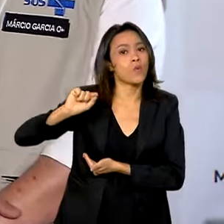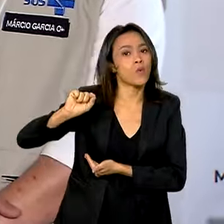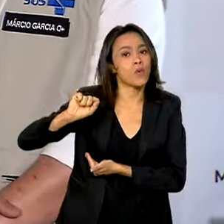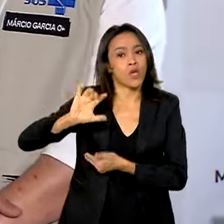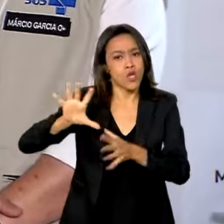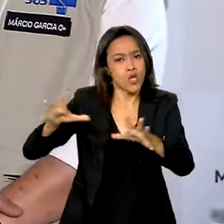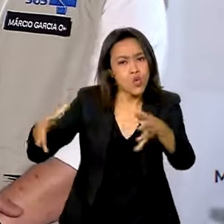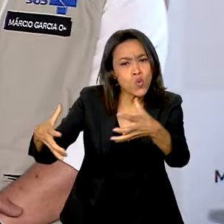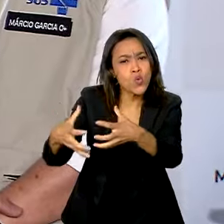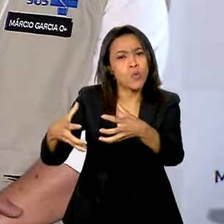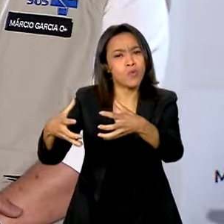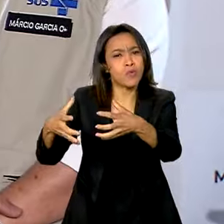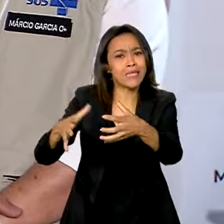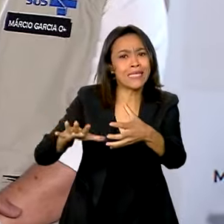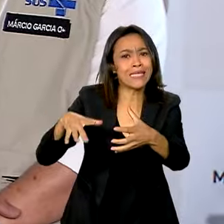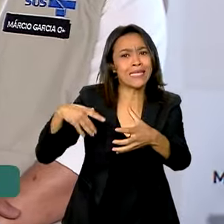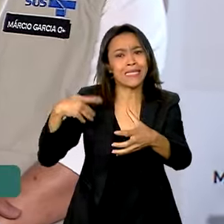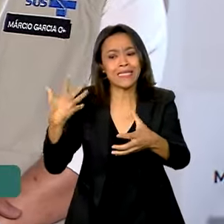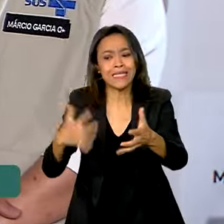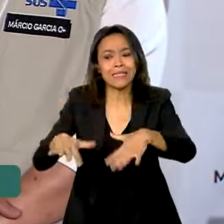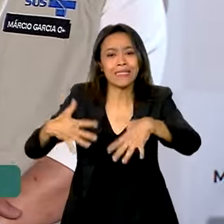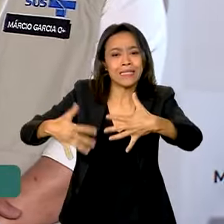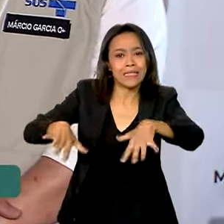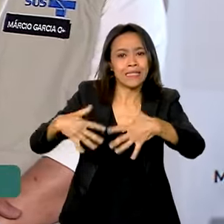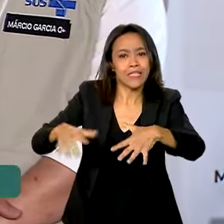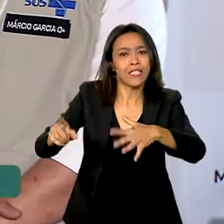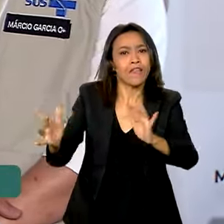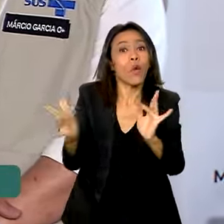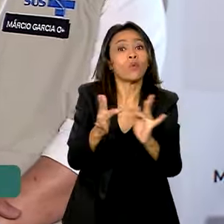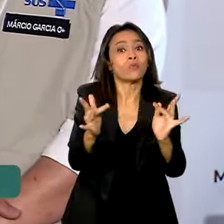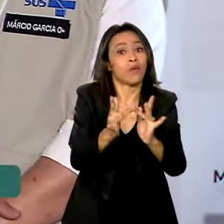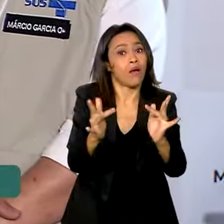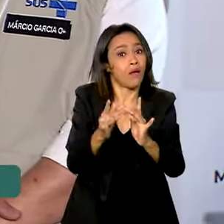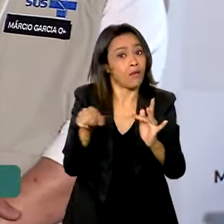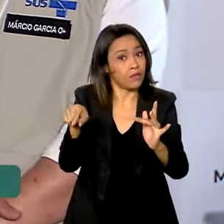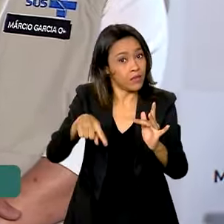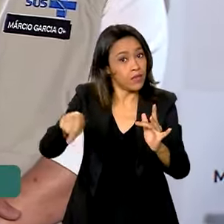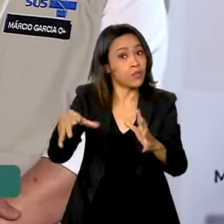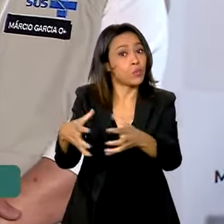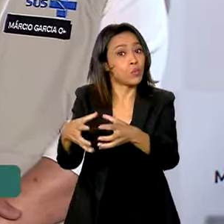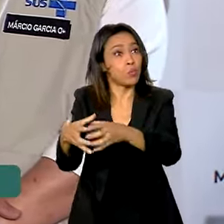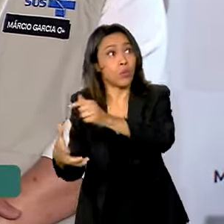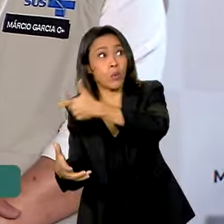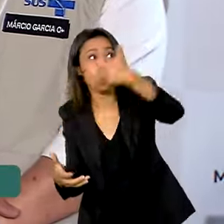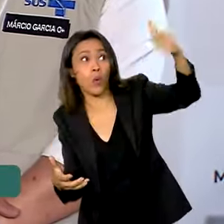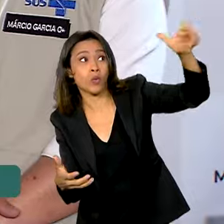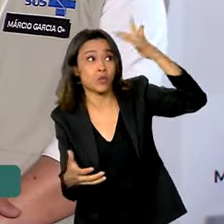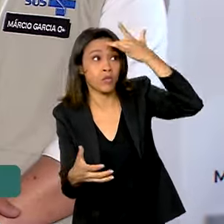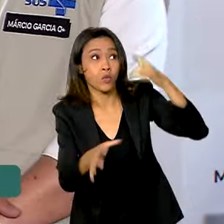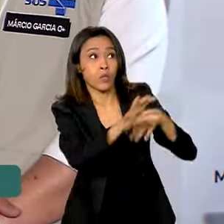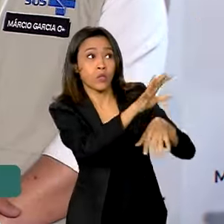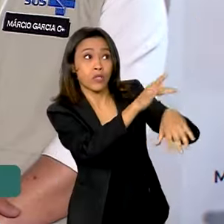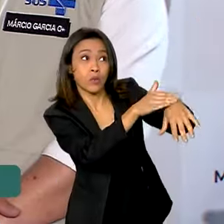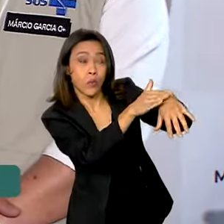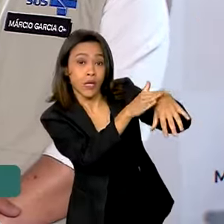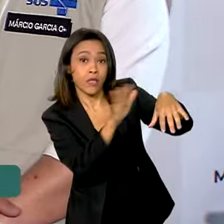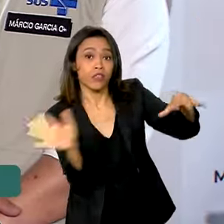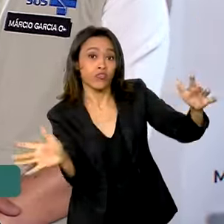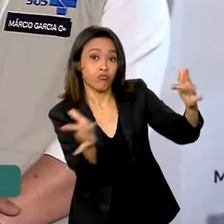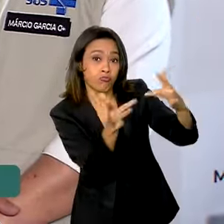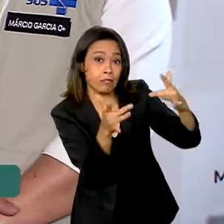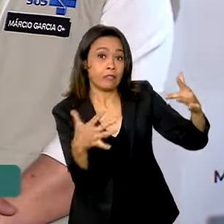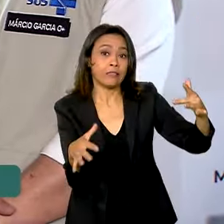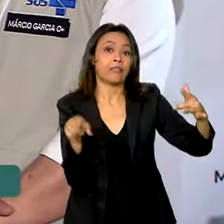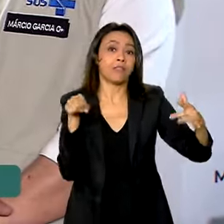muito vulneráveis, pessoas que tinham tido contato com outras pessoas doentes. Então, a